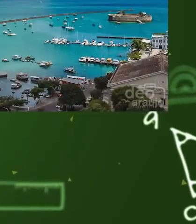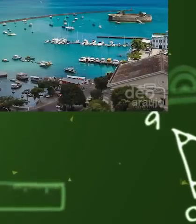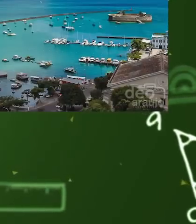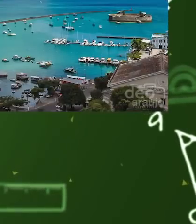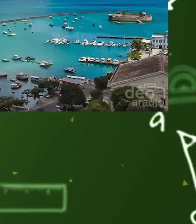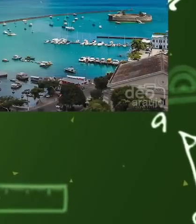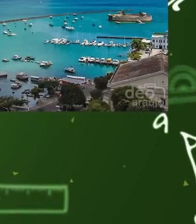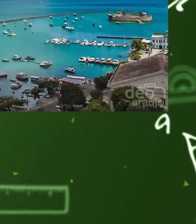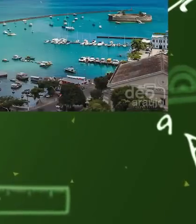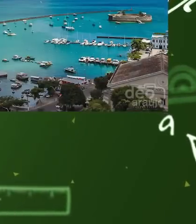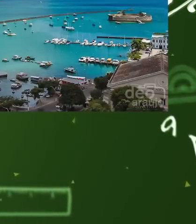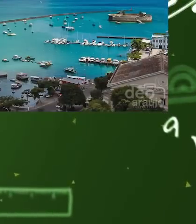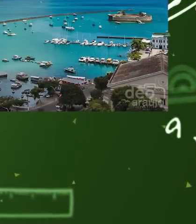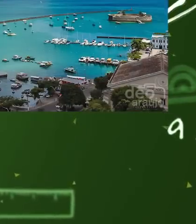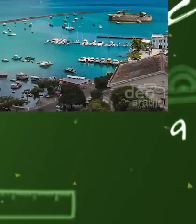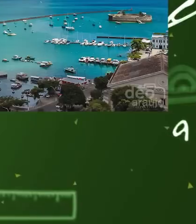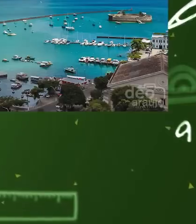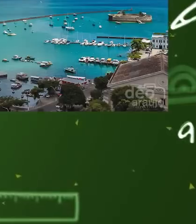Bahia.